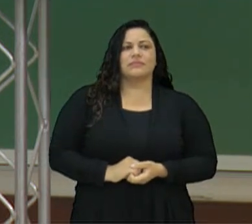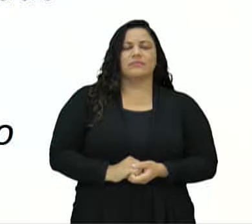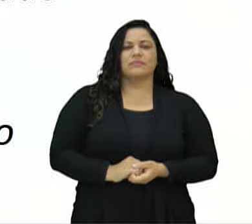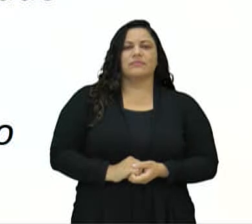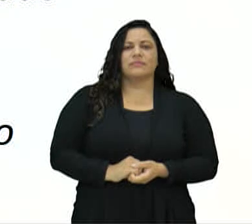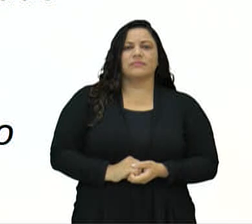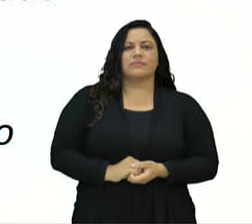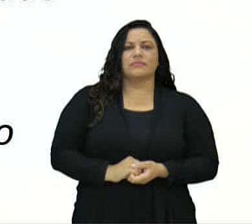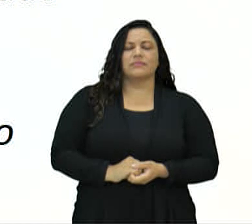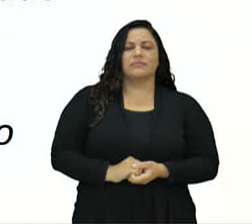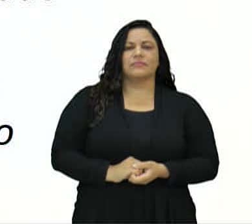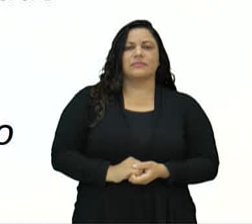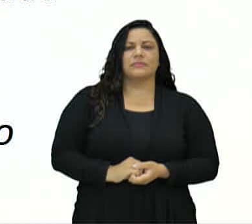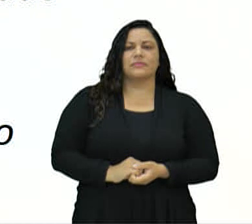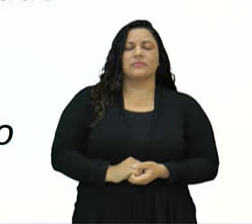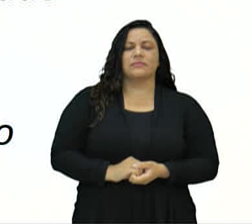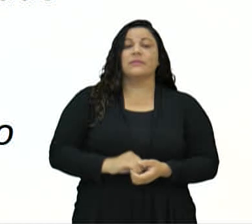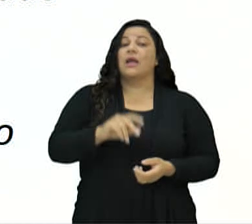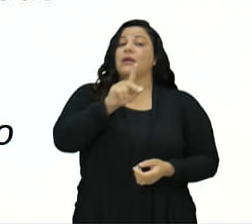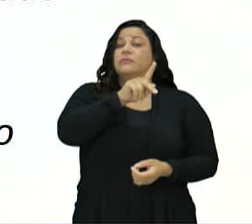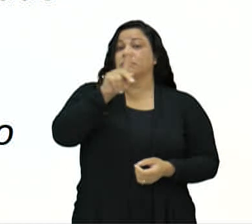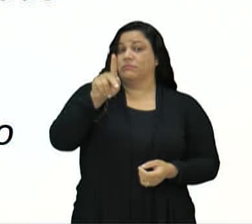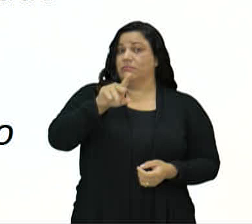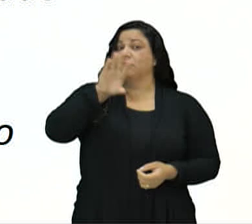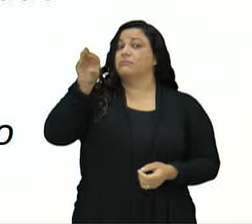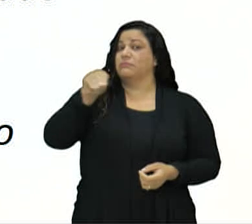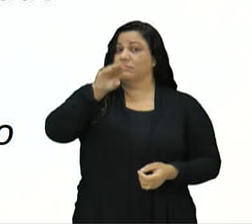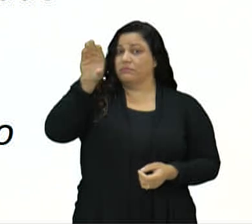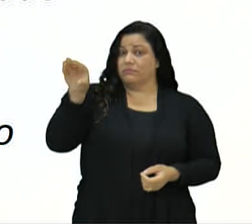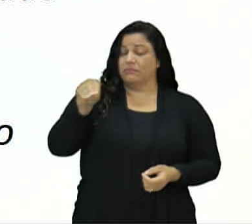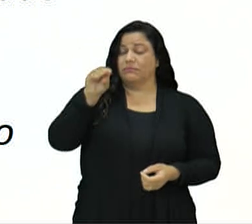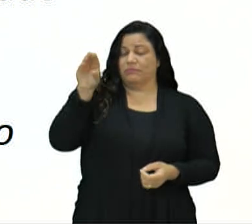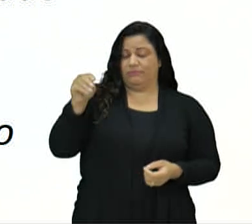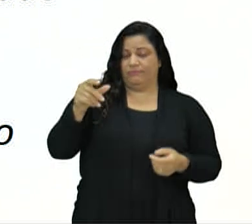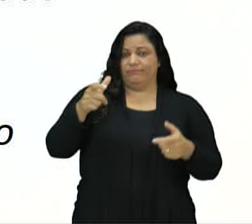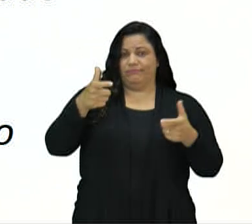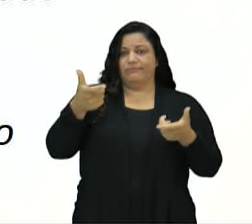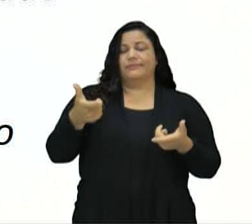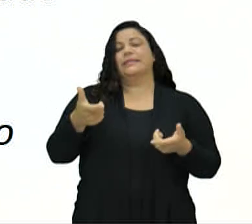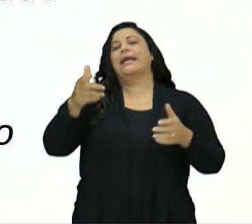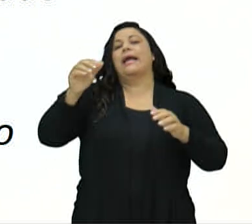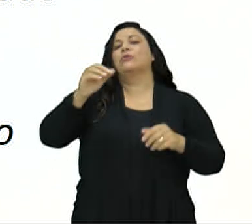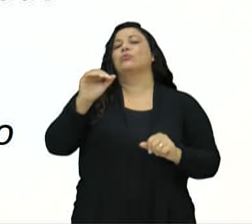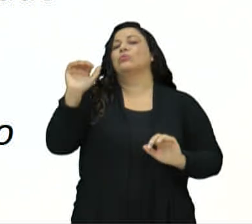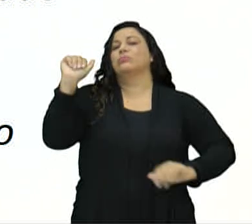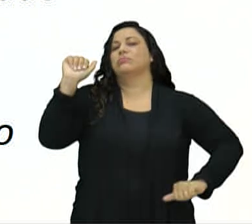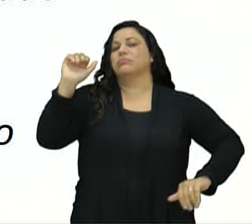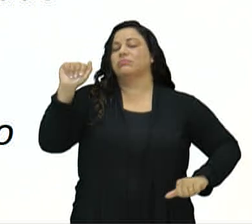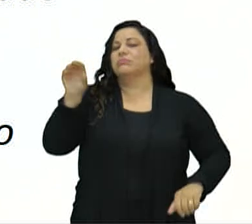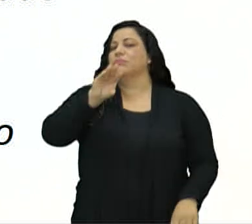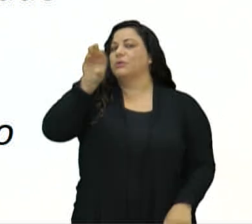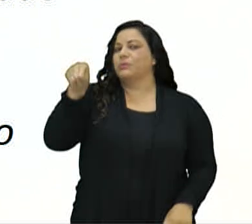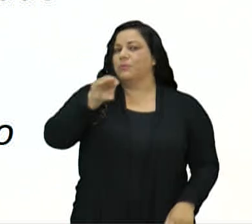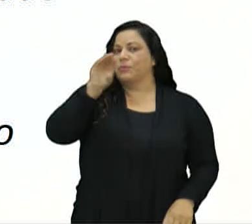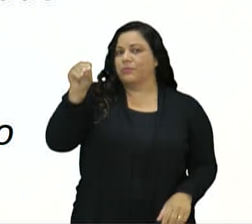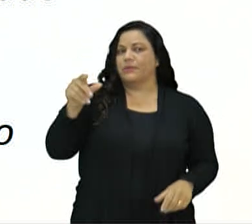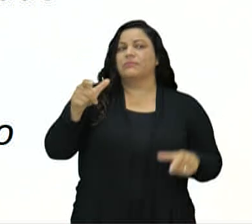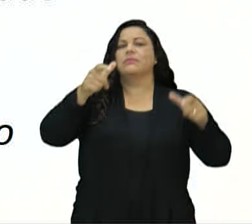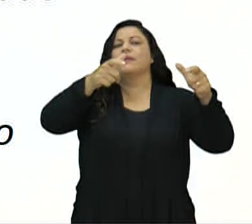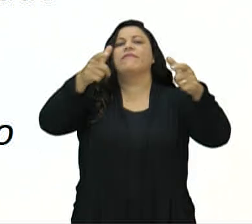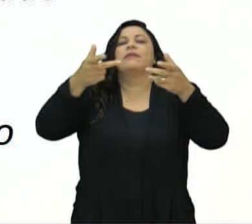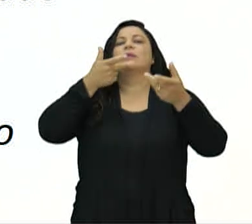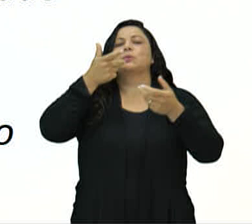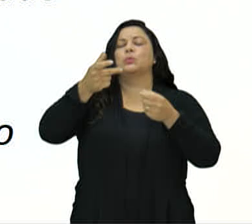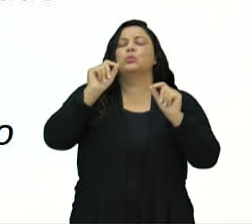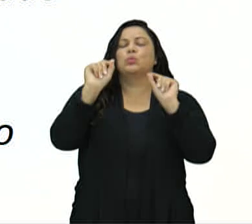teremos preço, ubicação, a localização do imóvel, modelo del imueble, tipo del